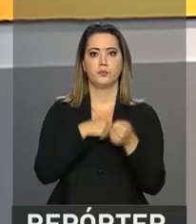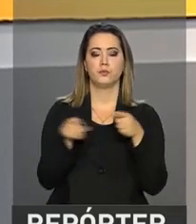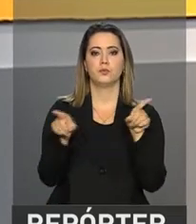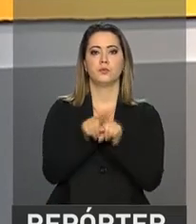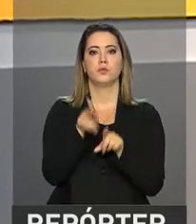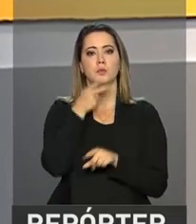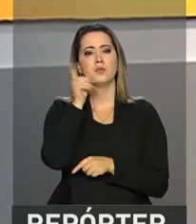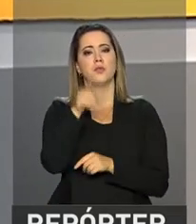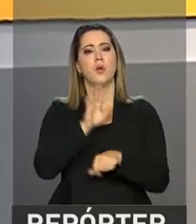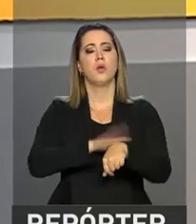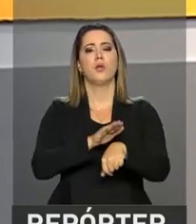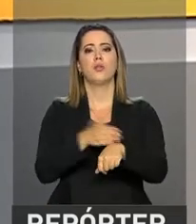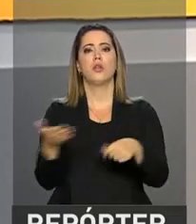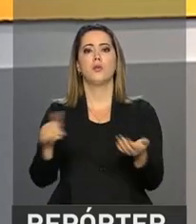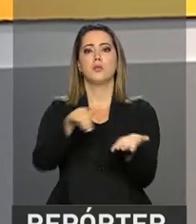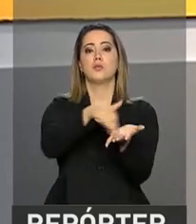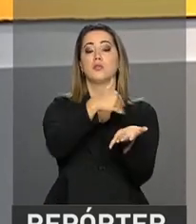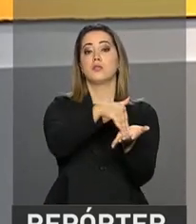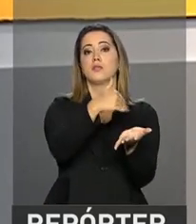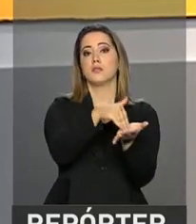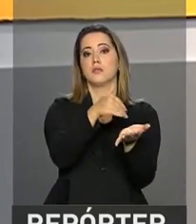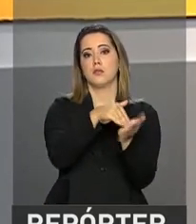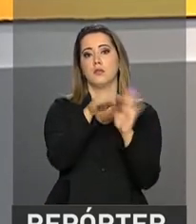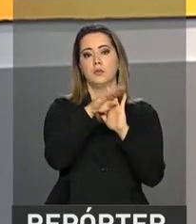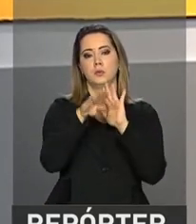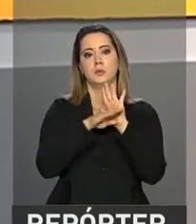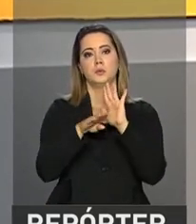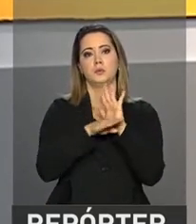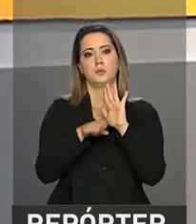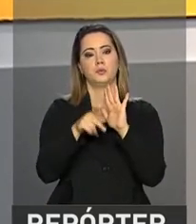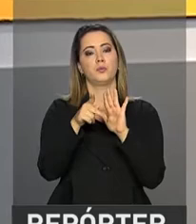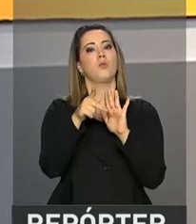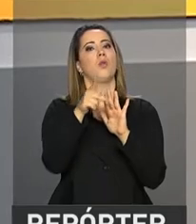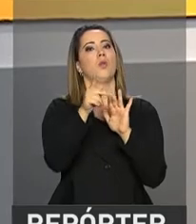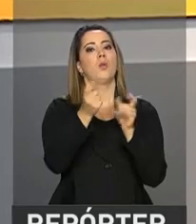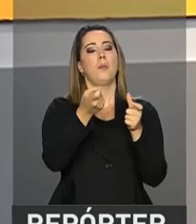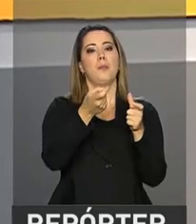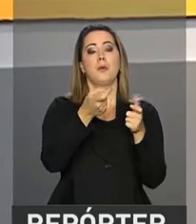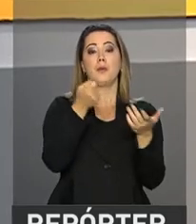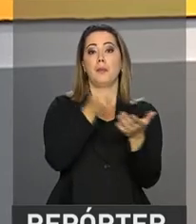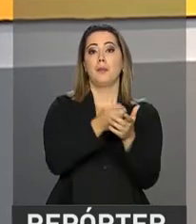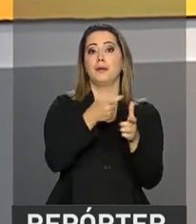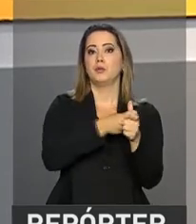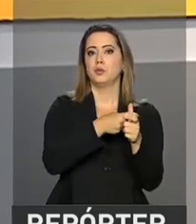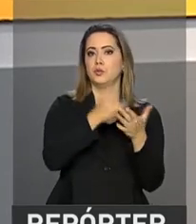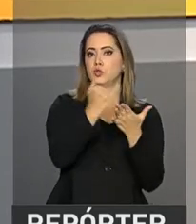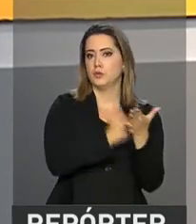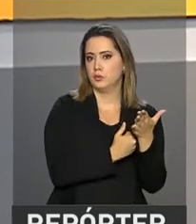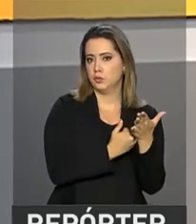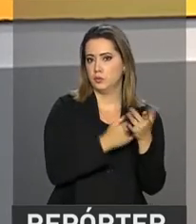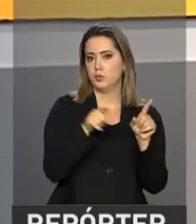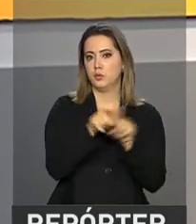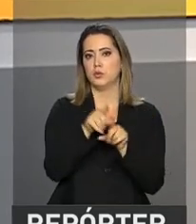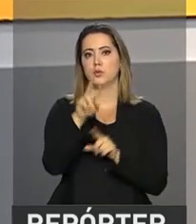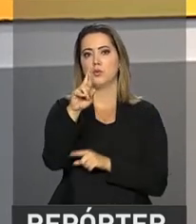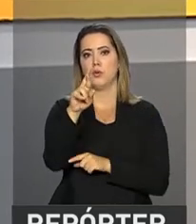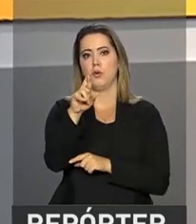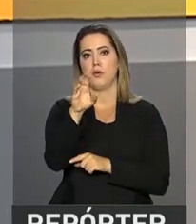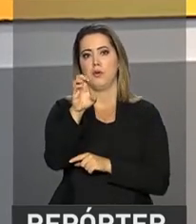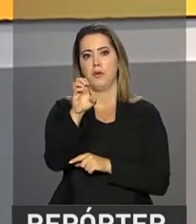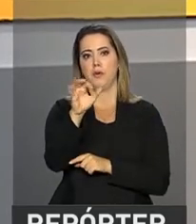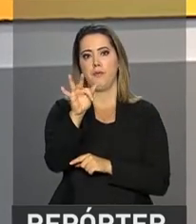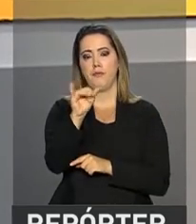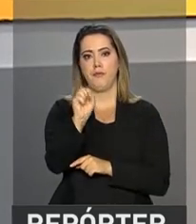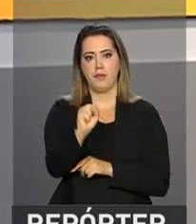afirmou que o prazo de adesão ao programa de refinanciamento de dívidas tributárias de empresas com a união o refis deve